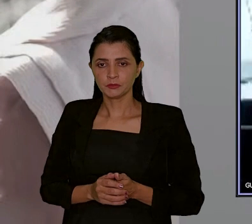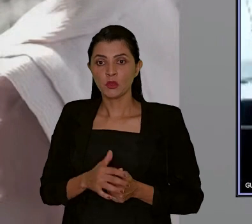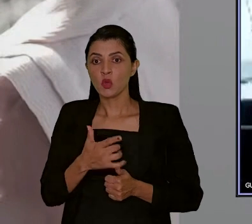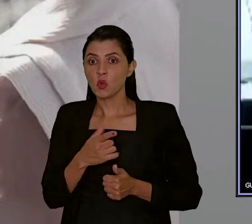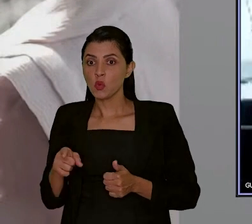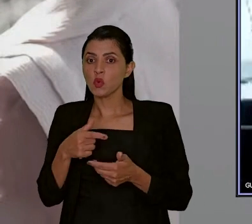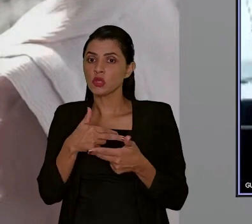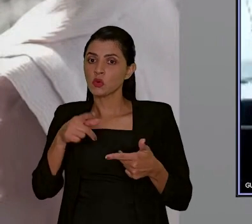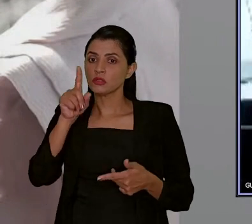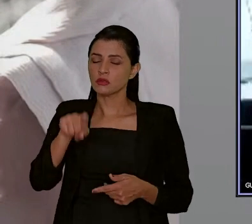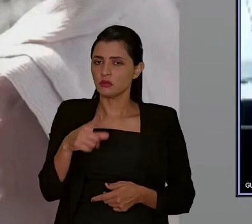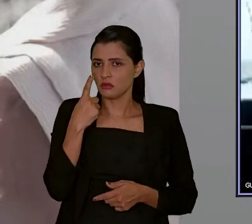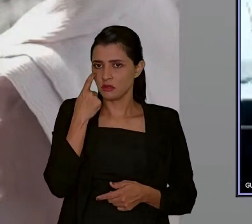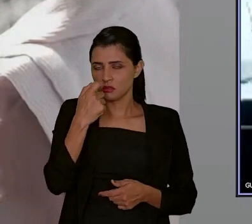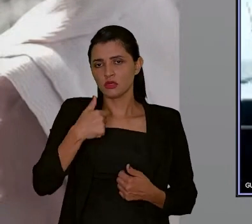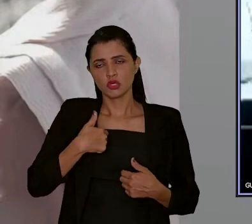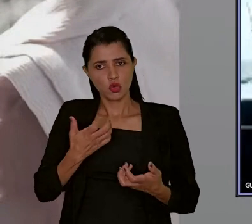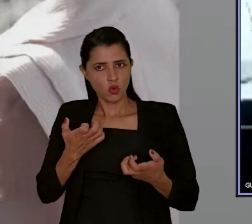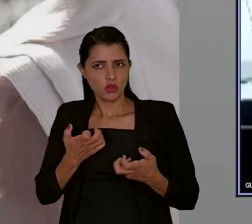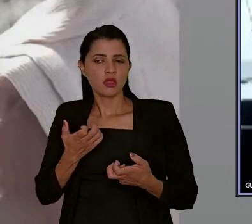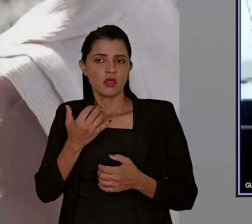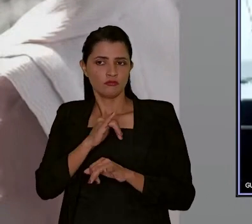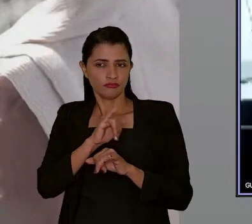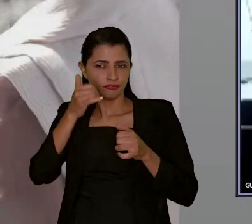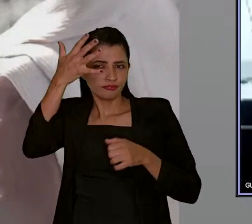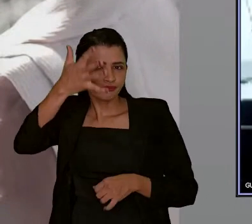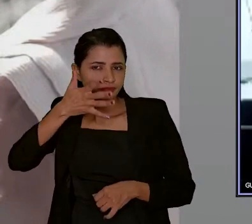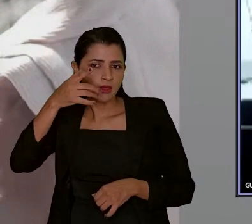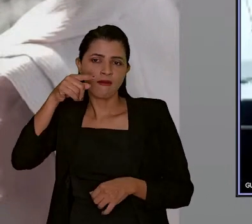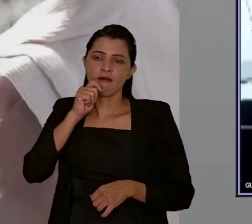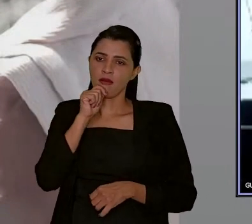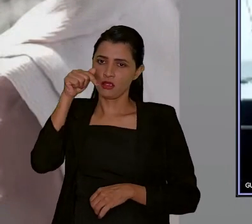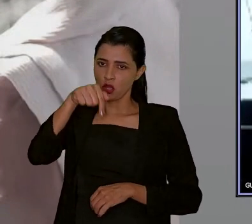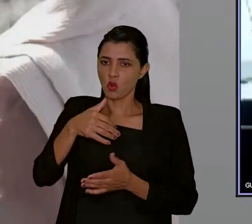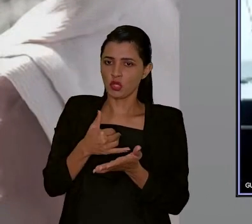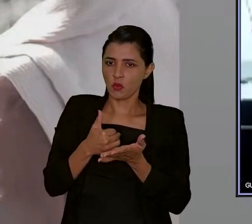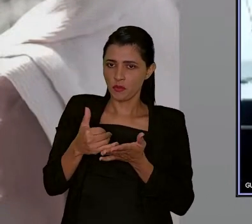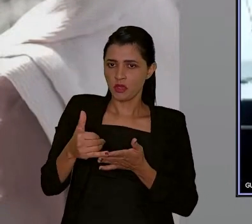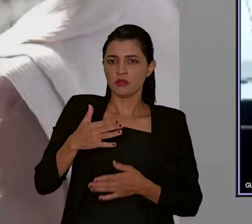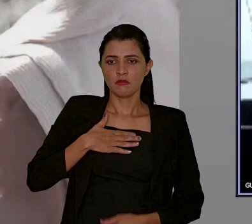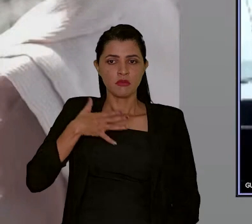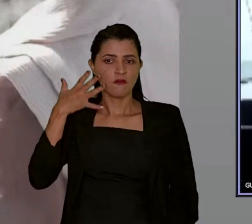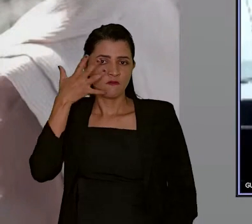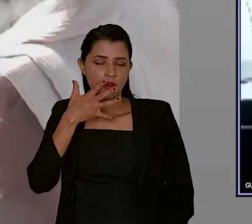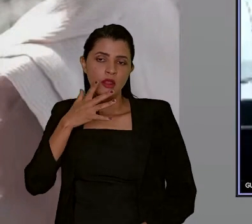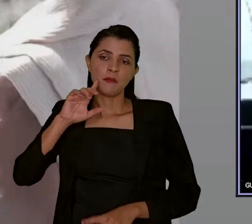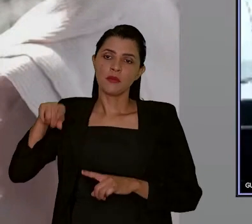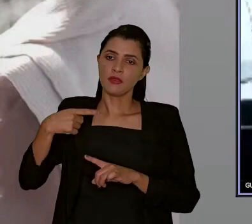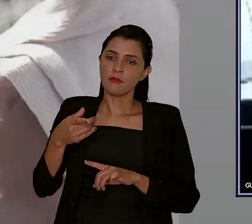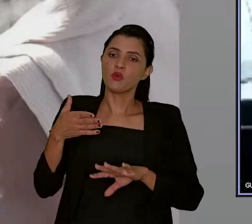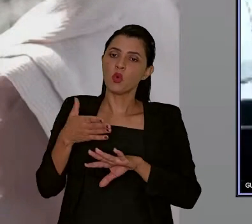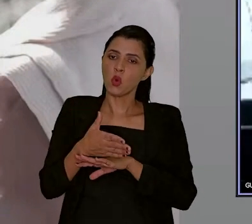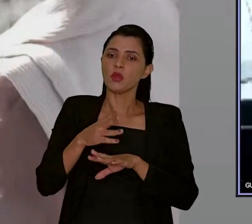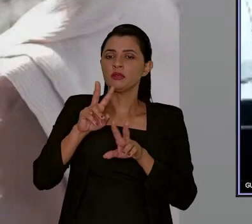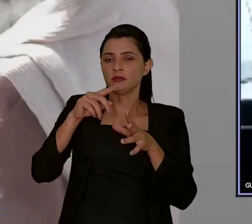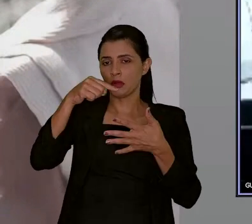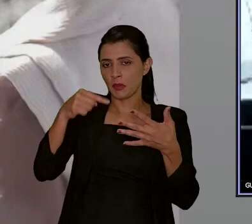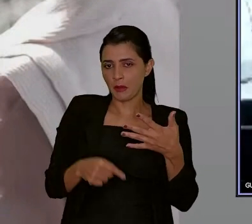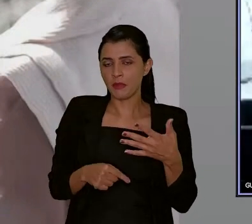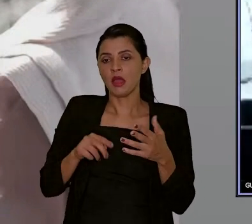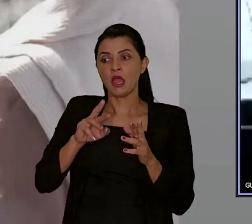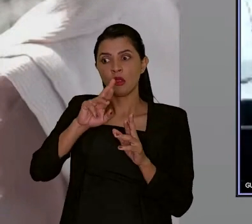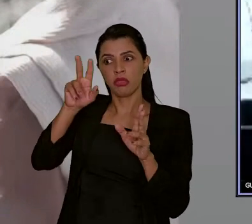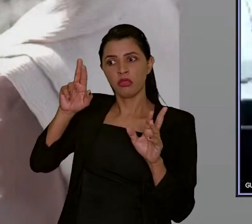gostaria de ressaltar ainda nessa parte introdutória da minha fala, para depois entrarmos nas questões mais controvertidas,